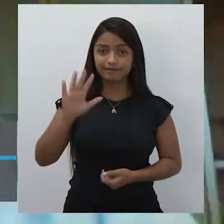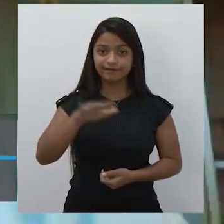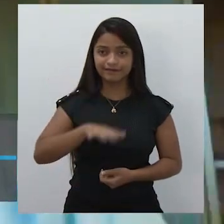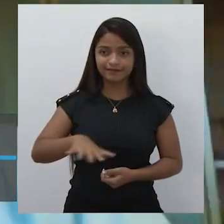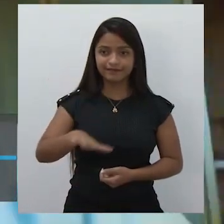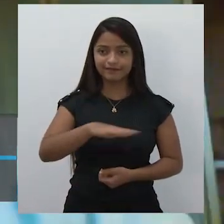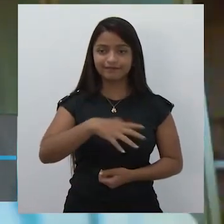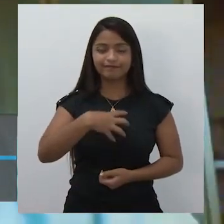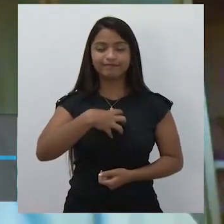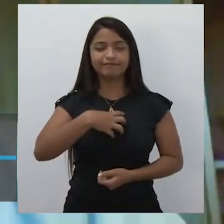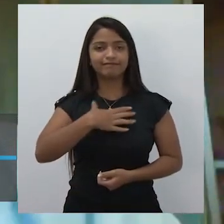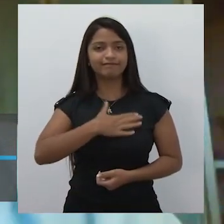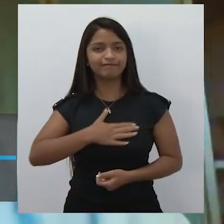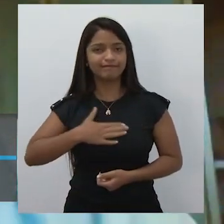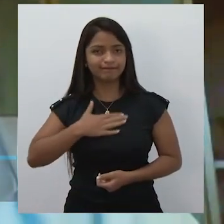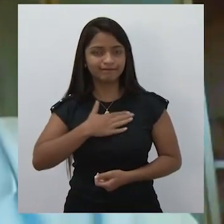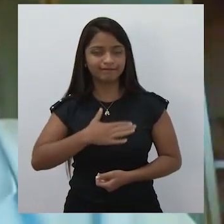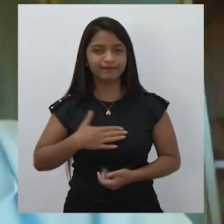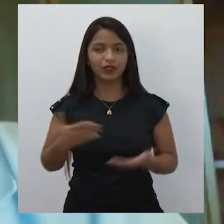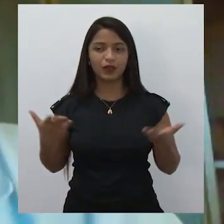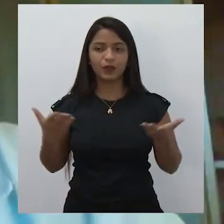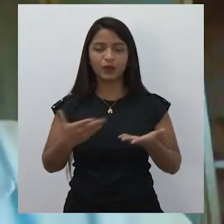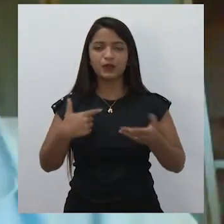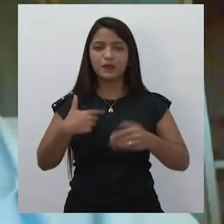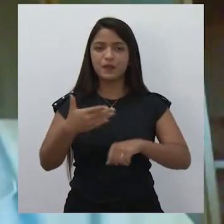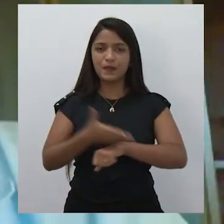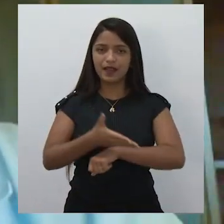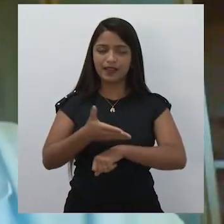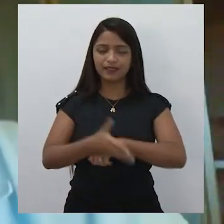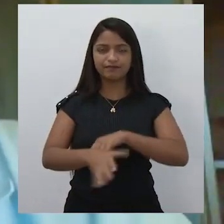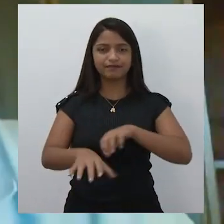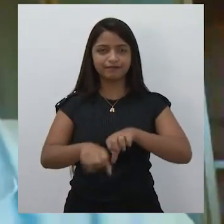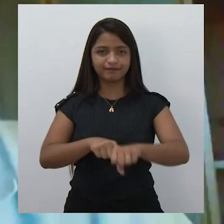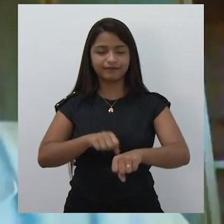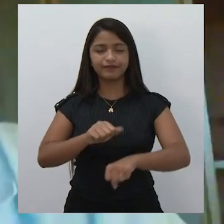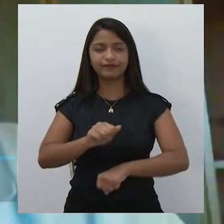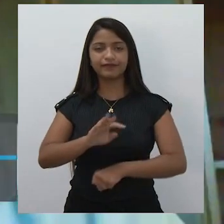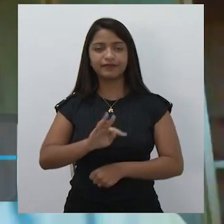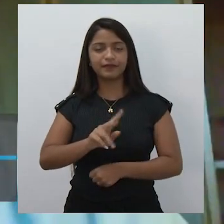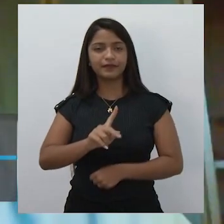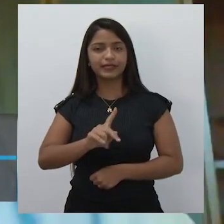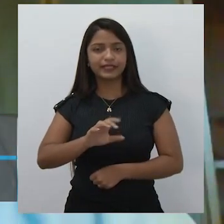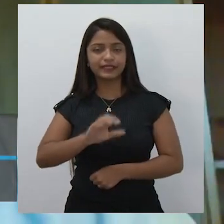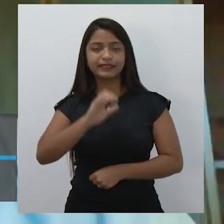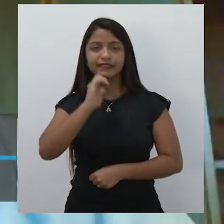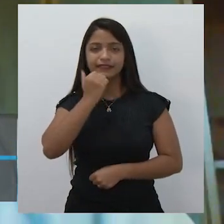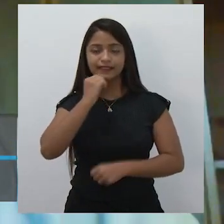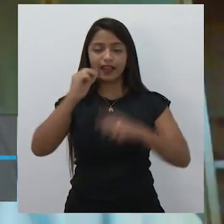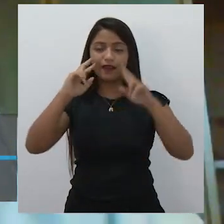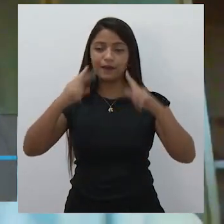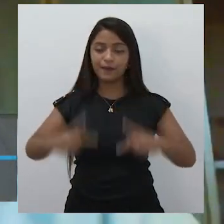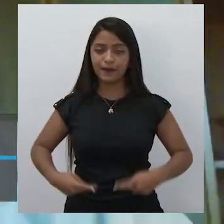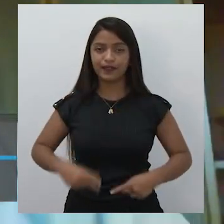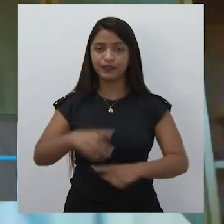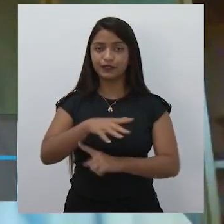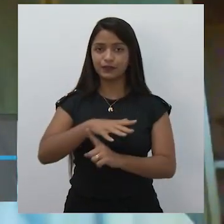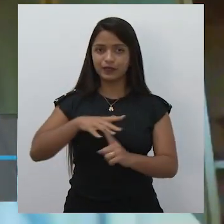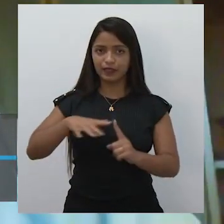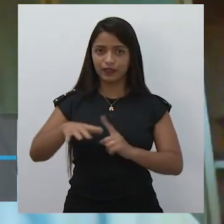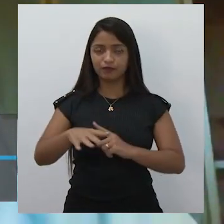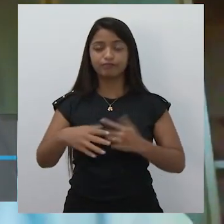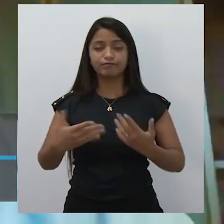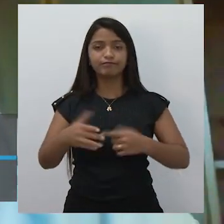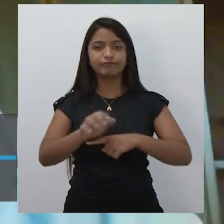um grande prazer estar participando aqui do ATPC de Ciências Humanas e Sociais Aplicadas. Muito bom falar com a nossa